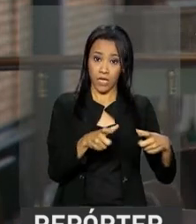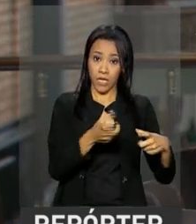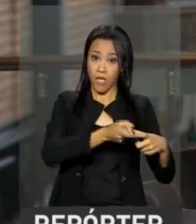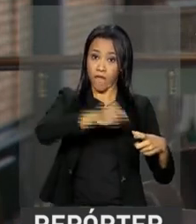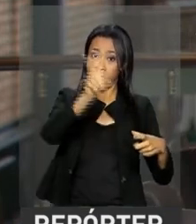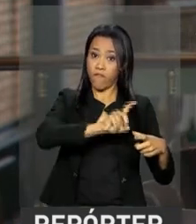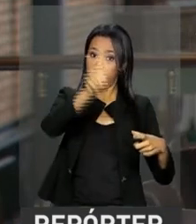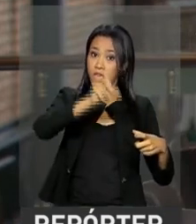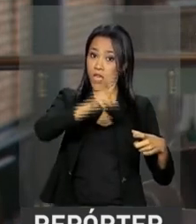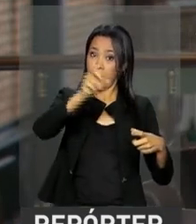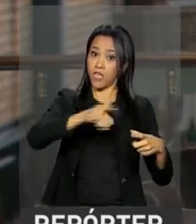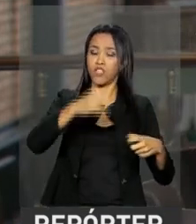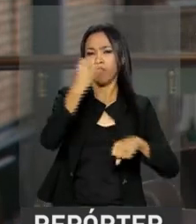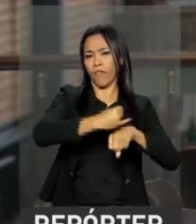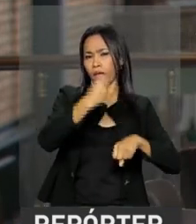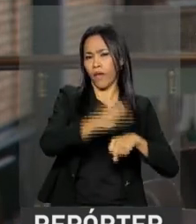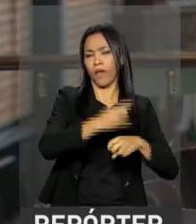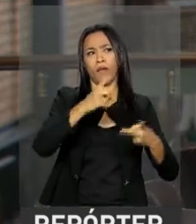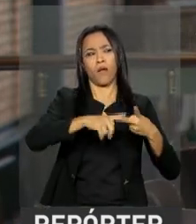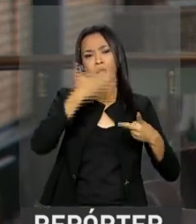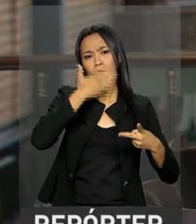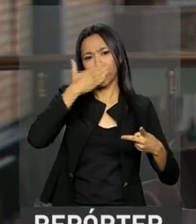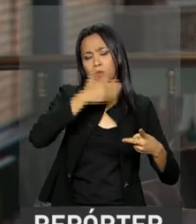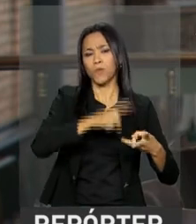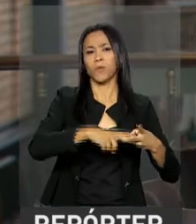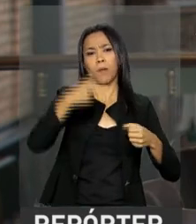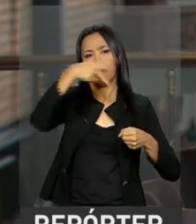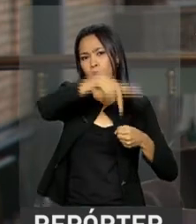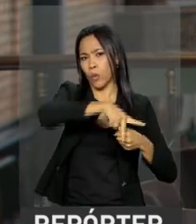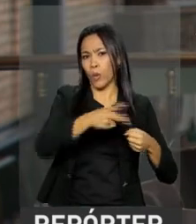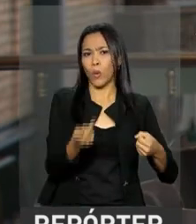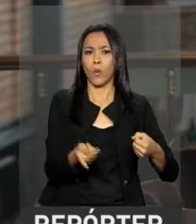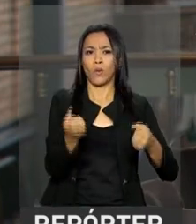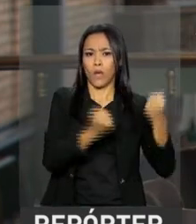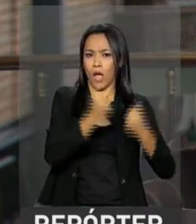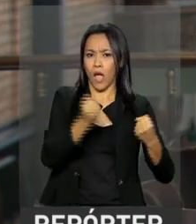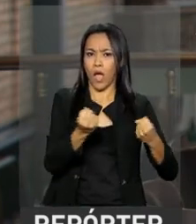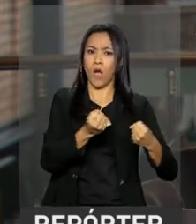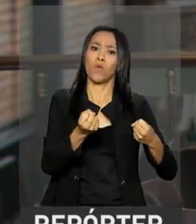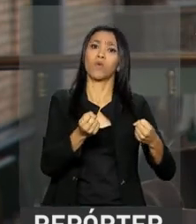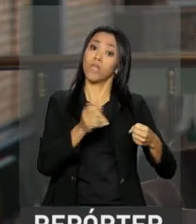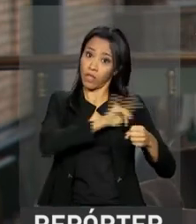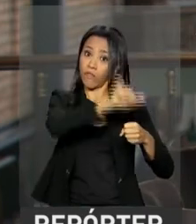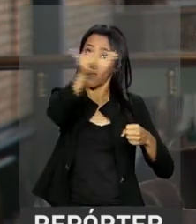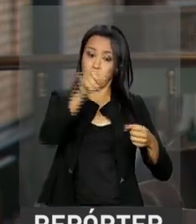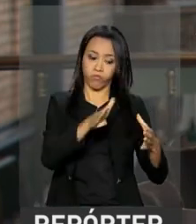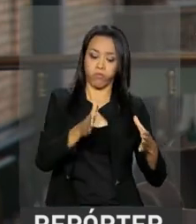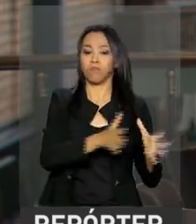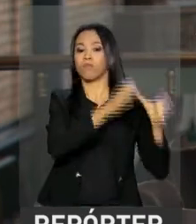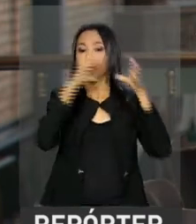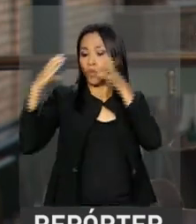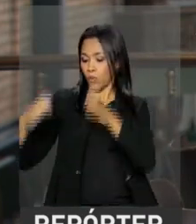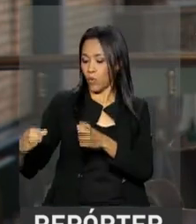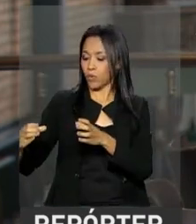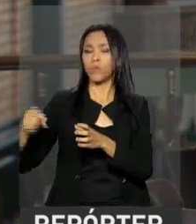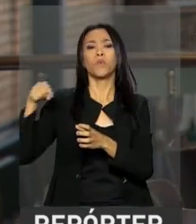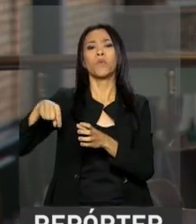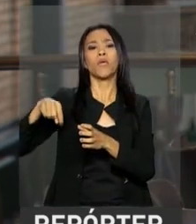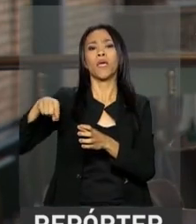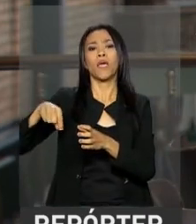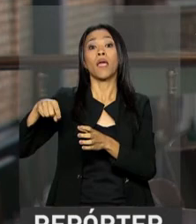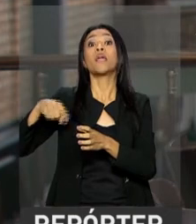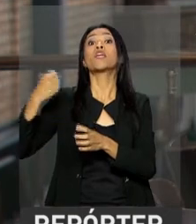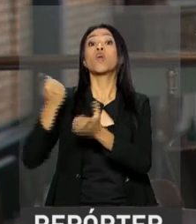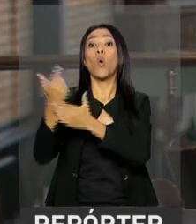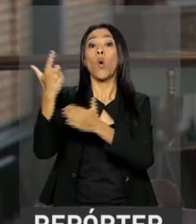fora de ferro açúcar petróleo o carro e até avião do outro a gente coloca os produtos que o brasil